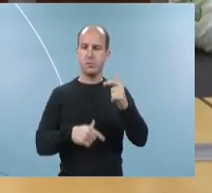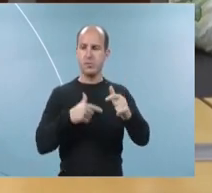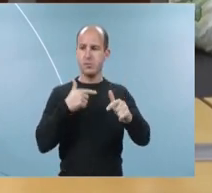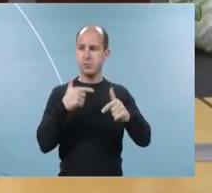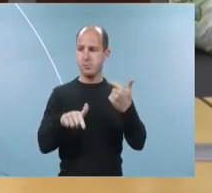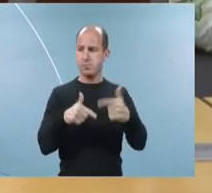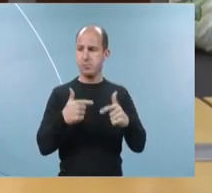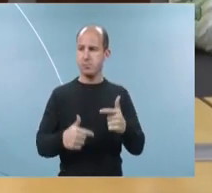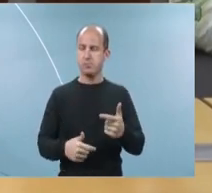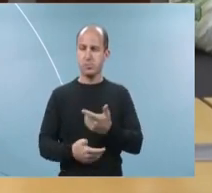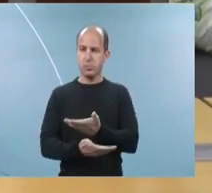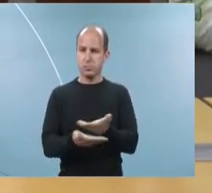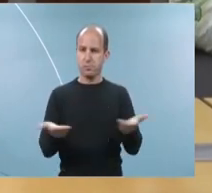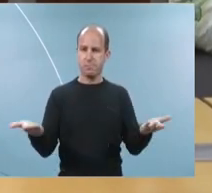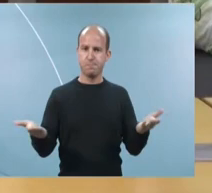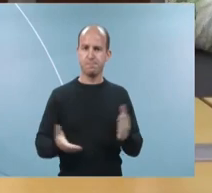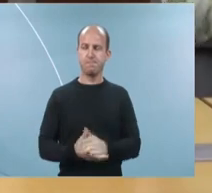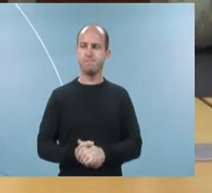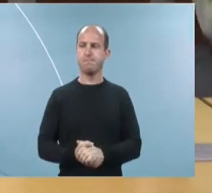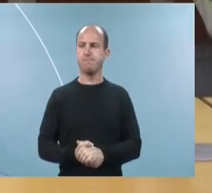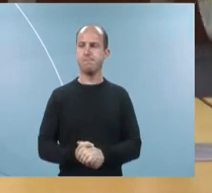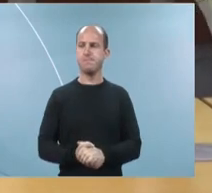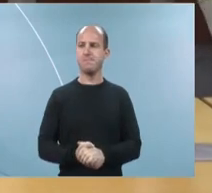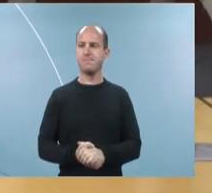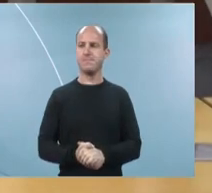trabalho de vocês. Tá certo?